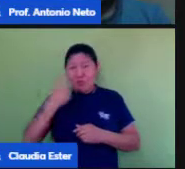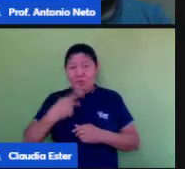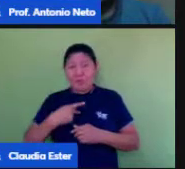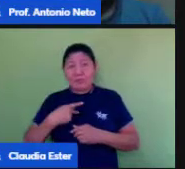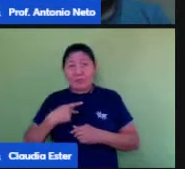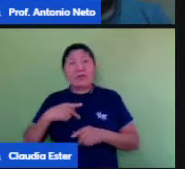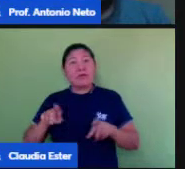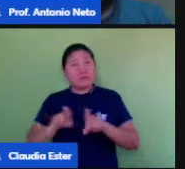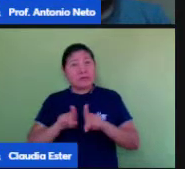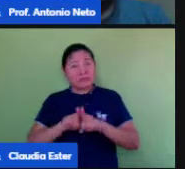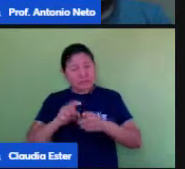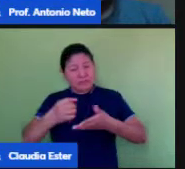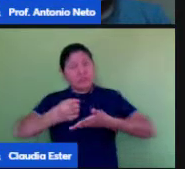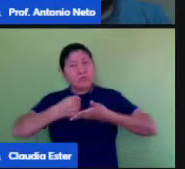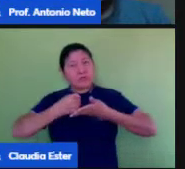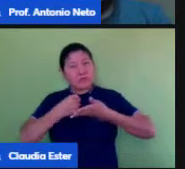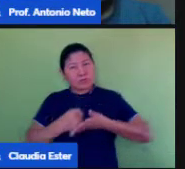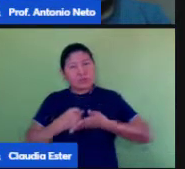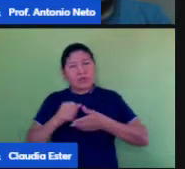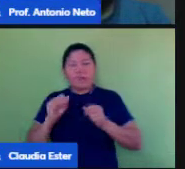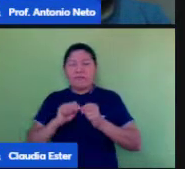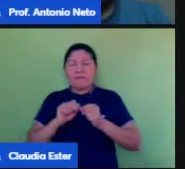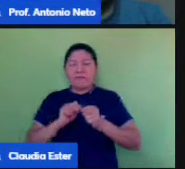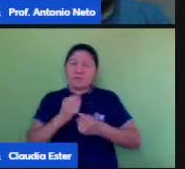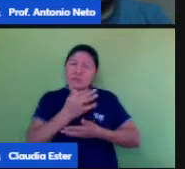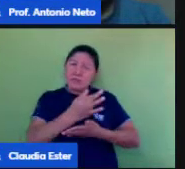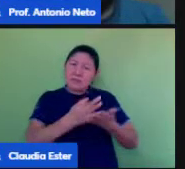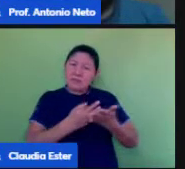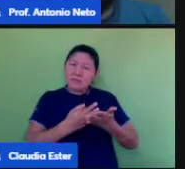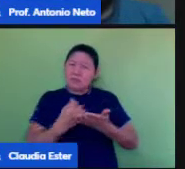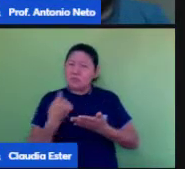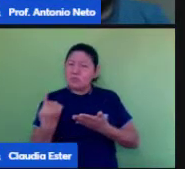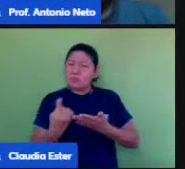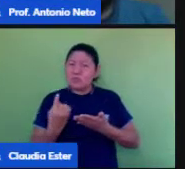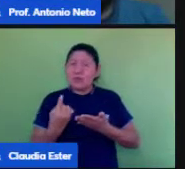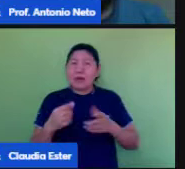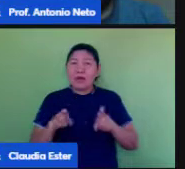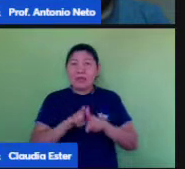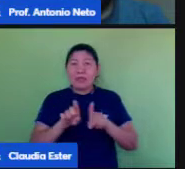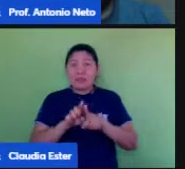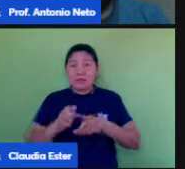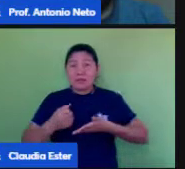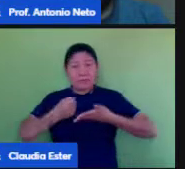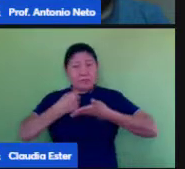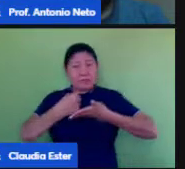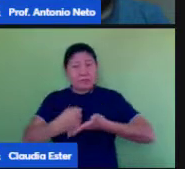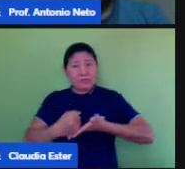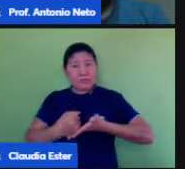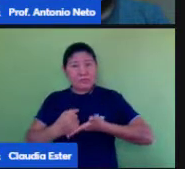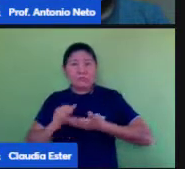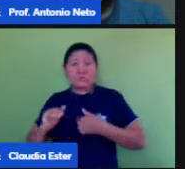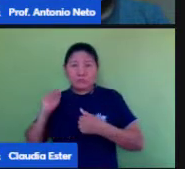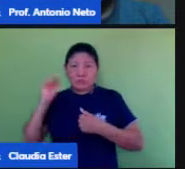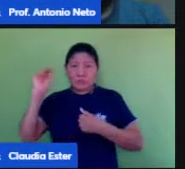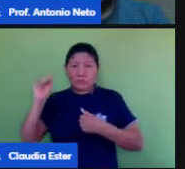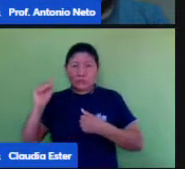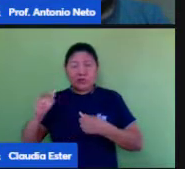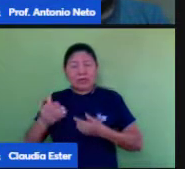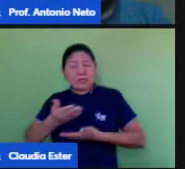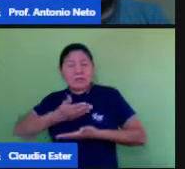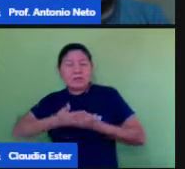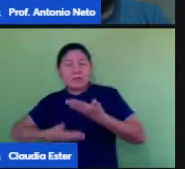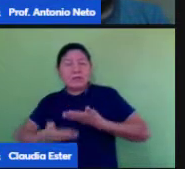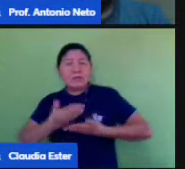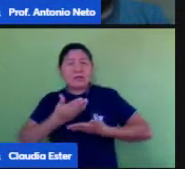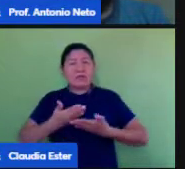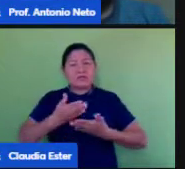Produzir textos de forma autônoma ou com ajuda. Desenvolver atitudes de interação, colaboração e troca de